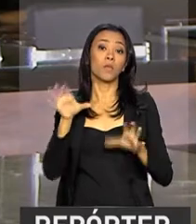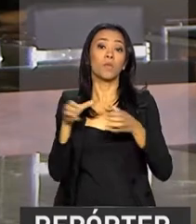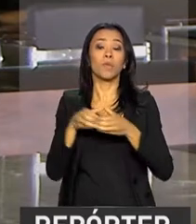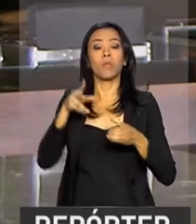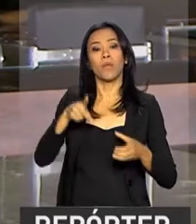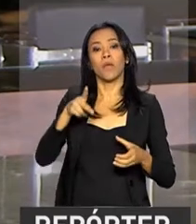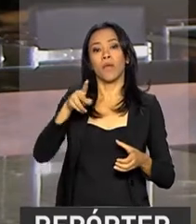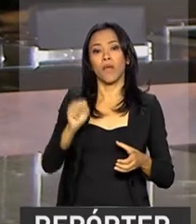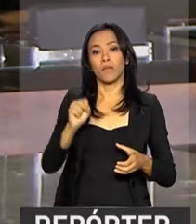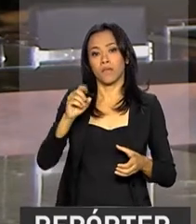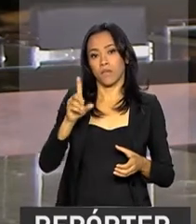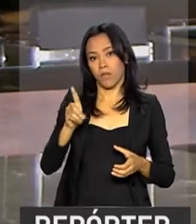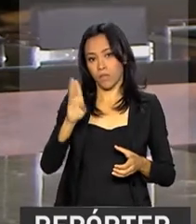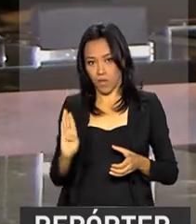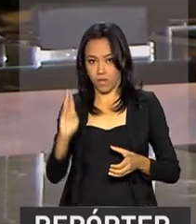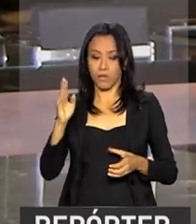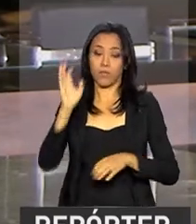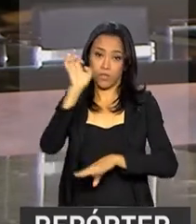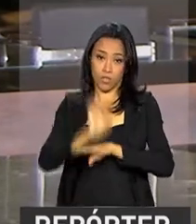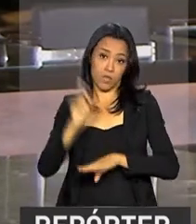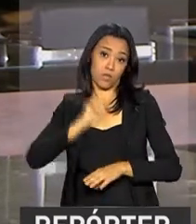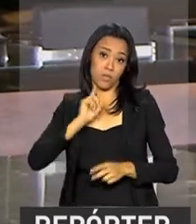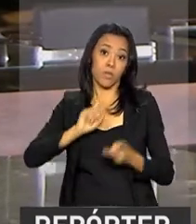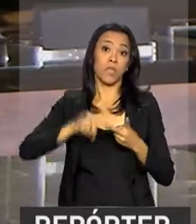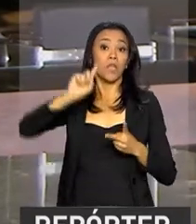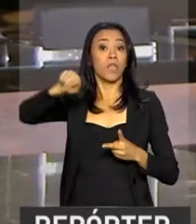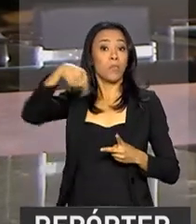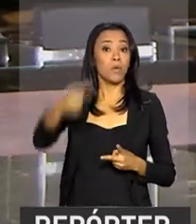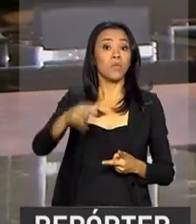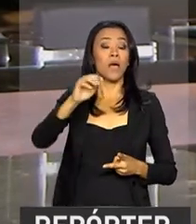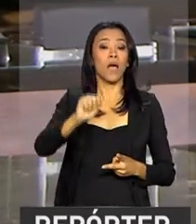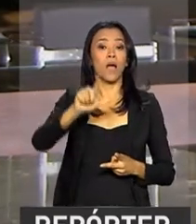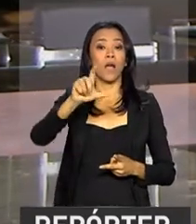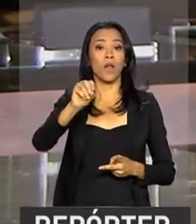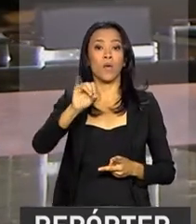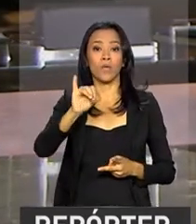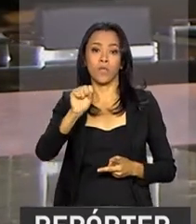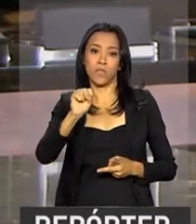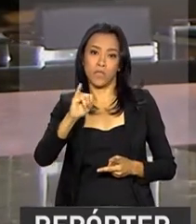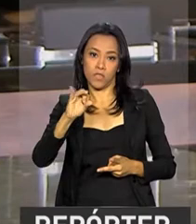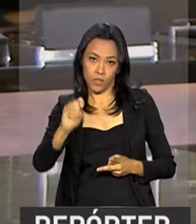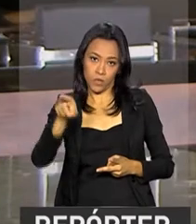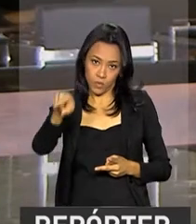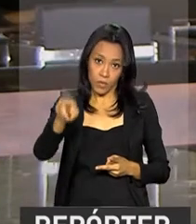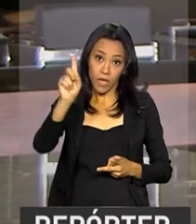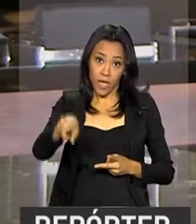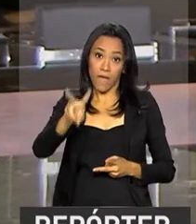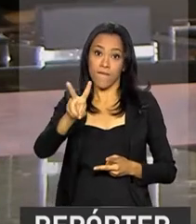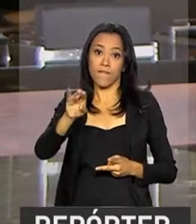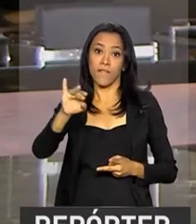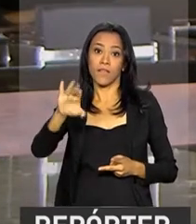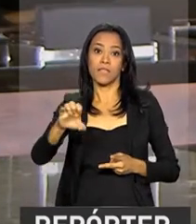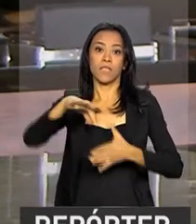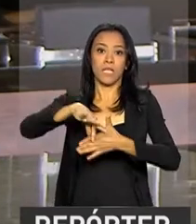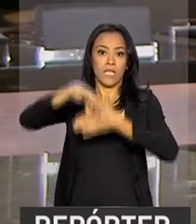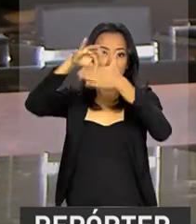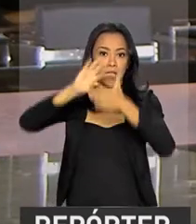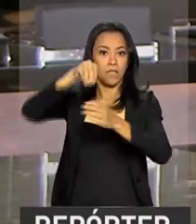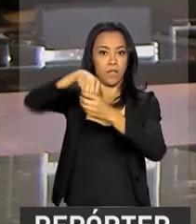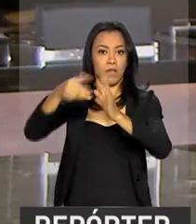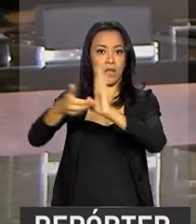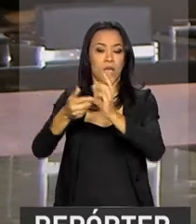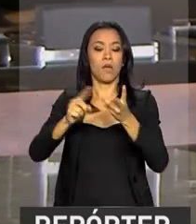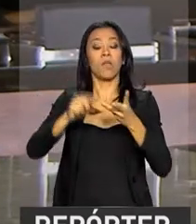Minas Gerais. Em seguida, com os deputados Aloísio Mendes, vice-líder do Podemos na Câmara dos Deputados, e